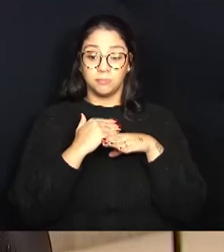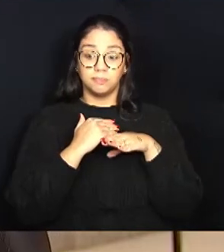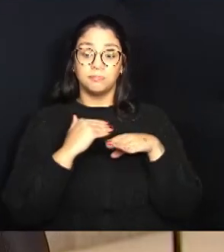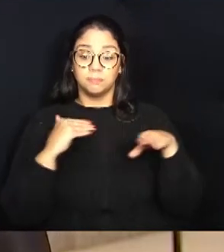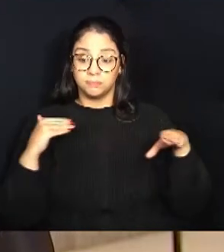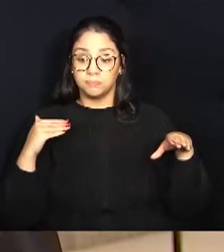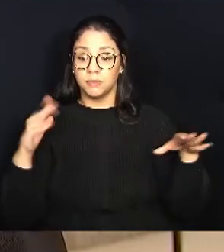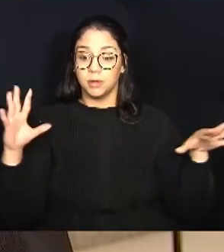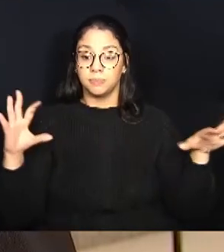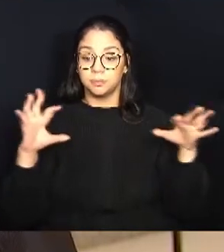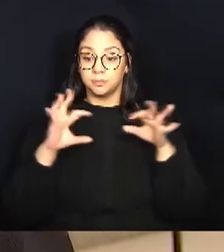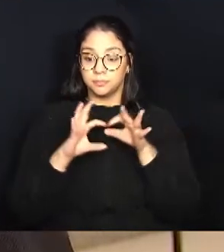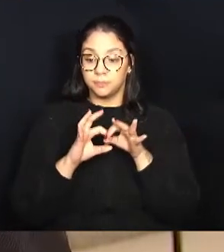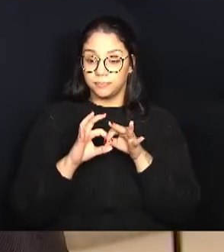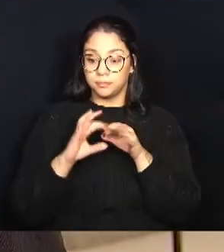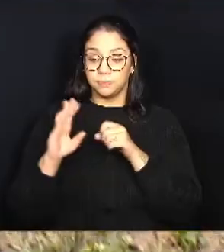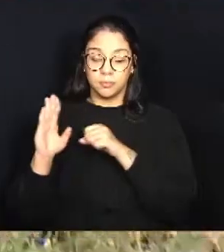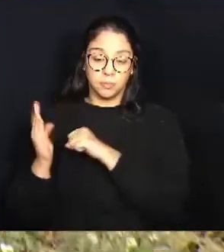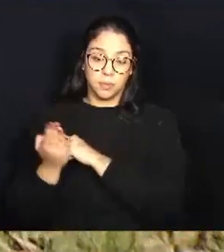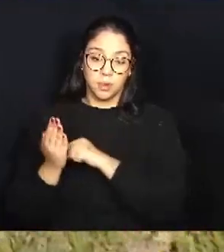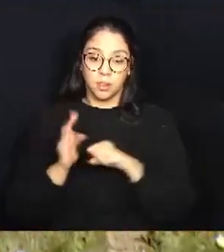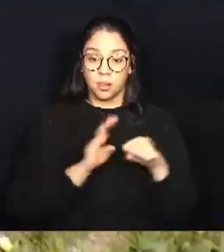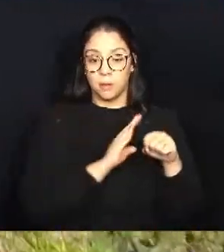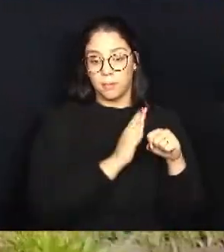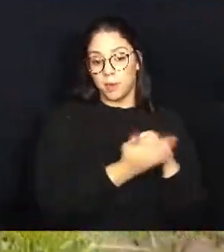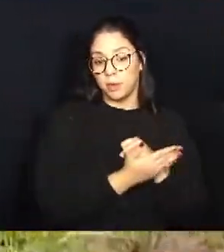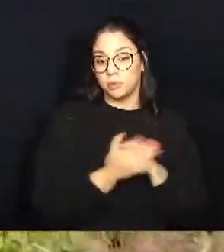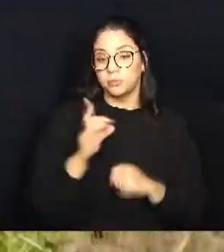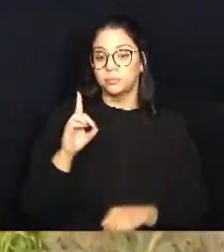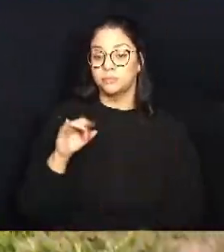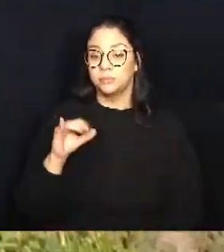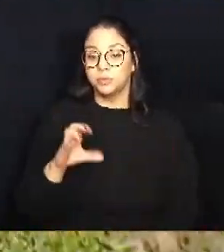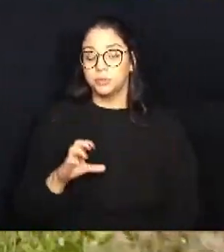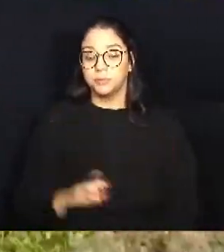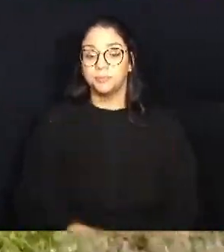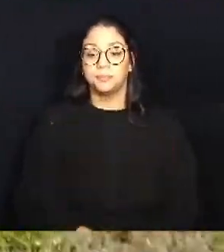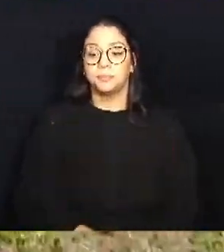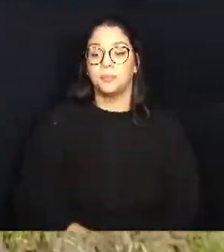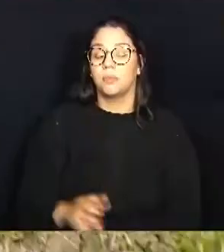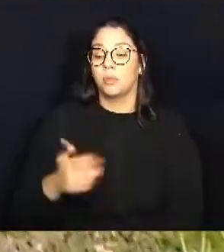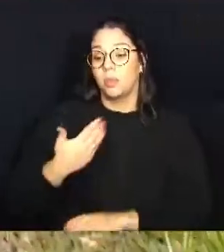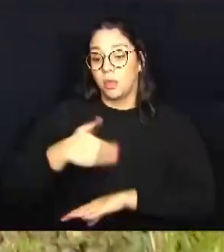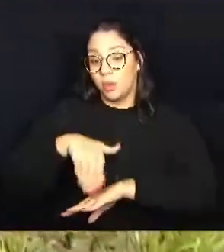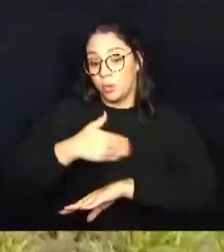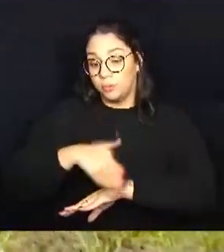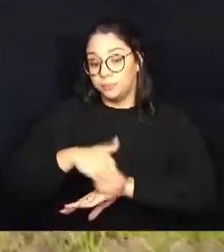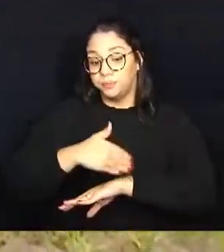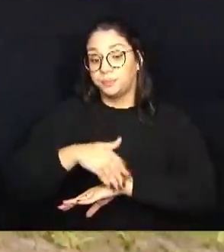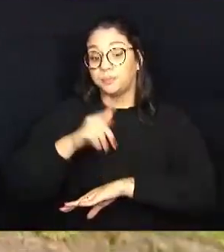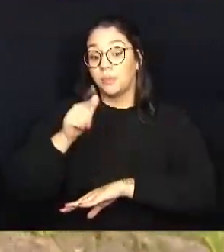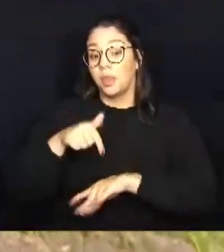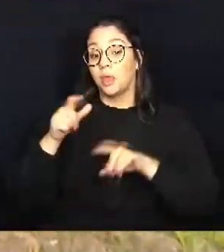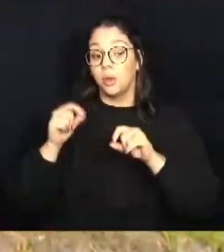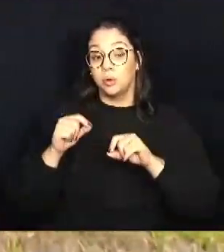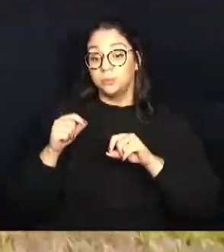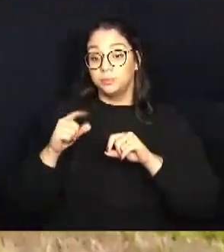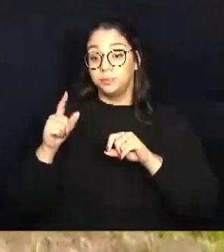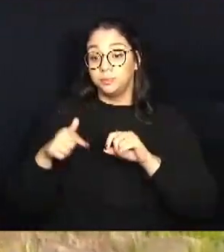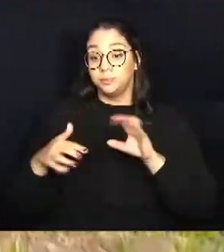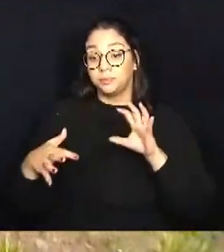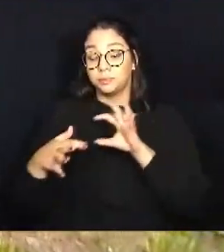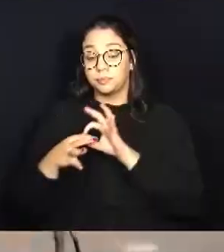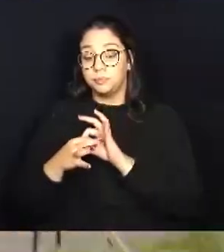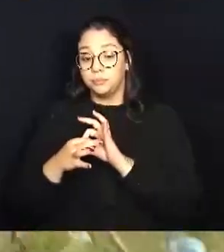a ligação desses 2 trechos da região do DIC 5. A rua Malcolm X, citada pelo parlamentar, faz entroncamento com a rua